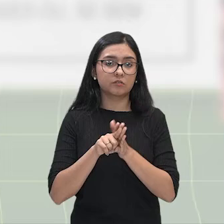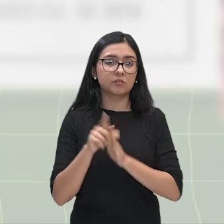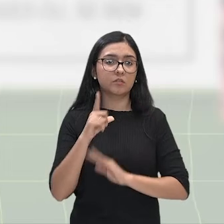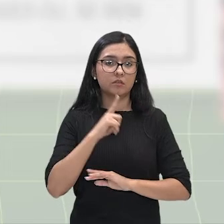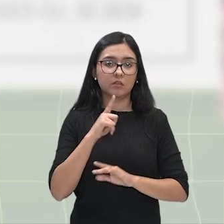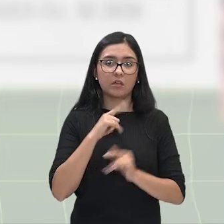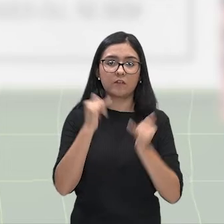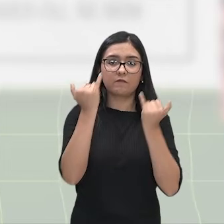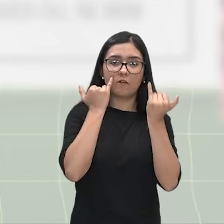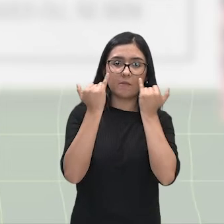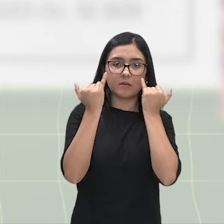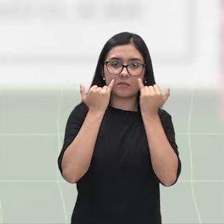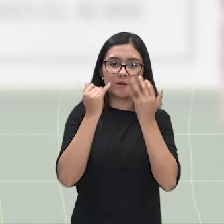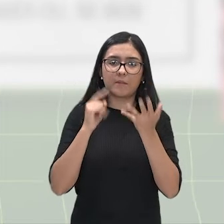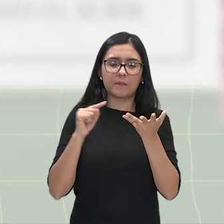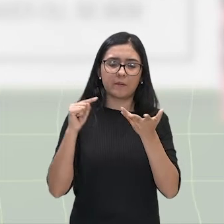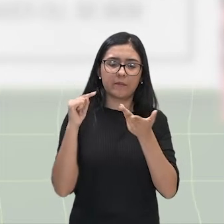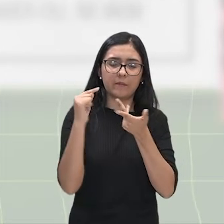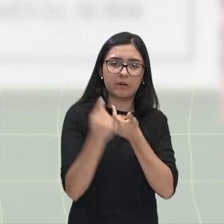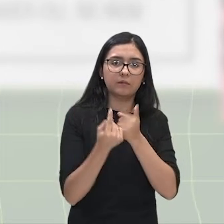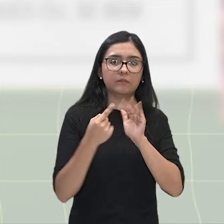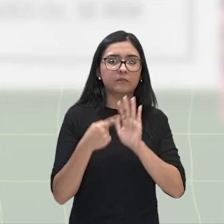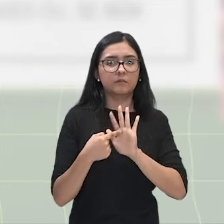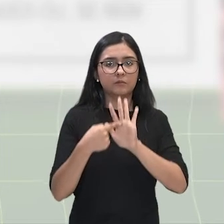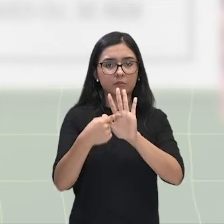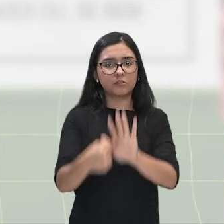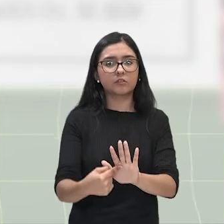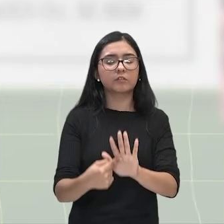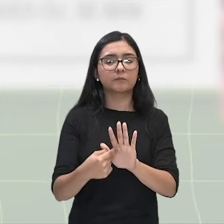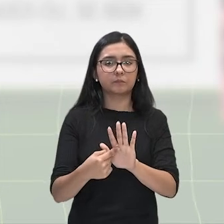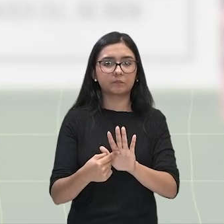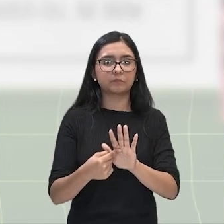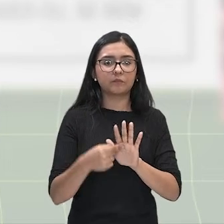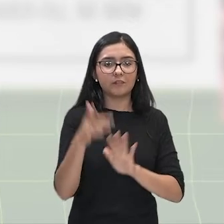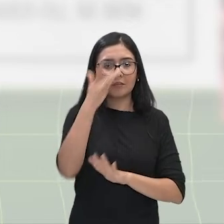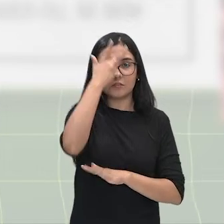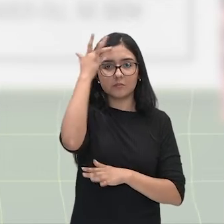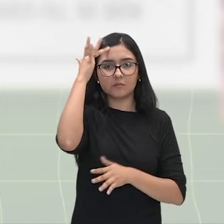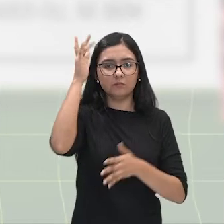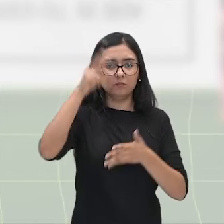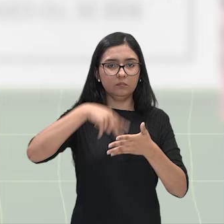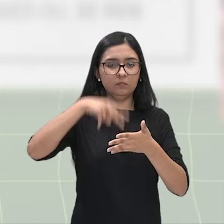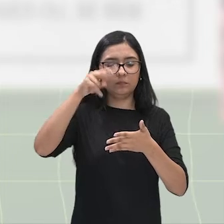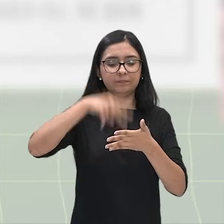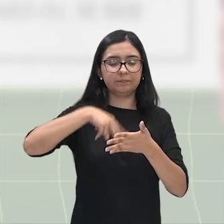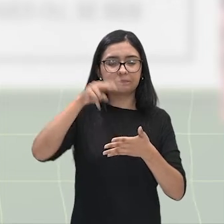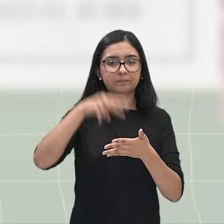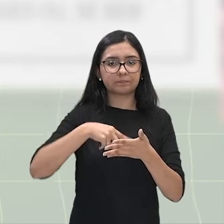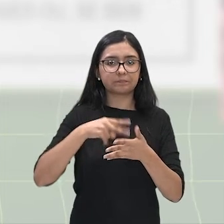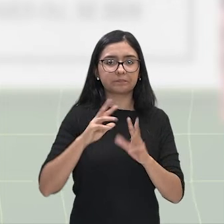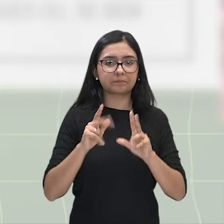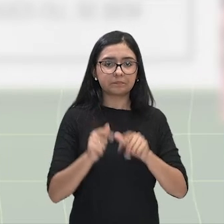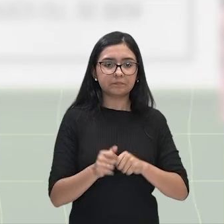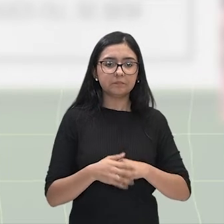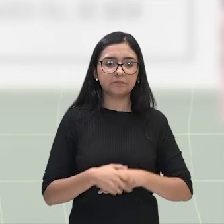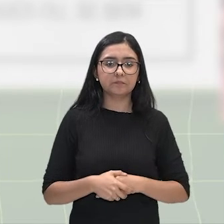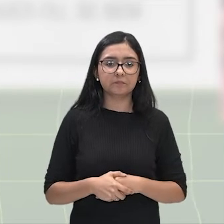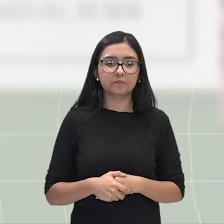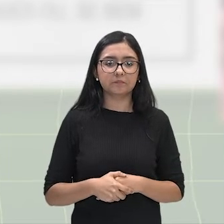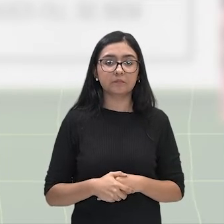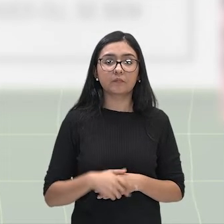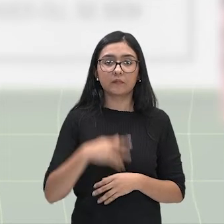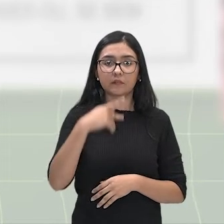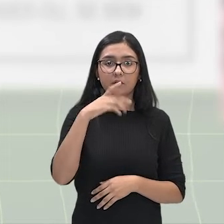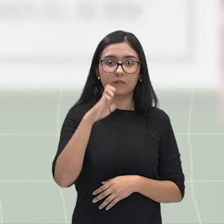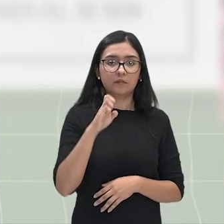dados para apresentar aos ouvintes, aos telespectadores, aos leitores. Pedro